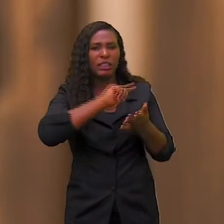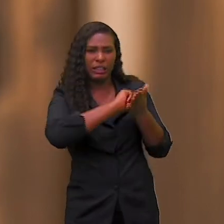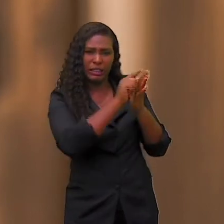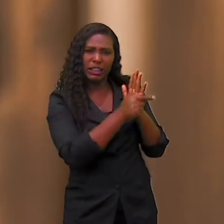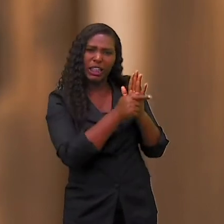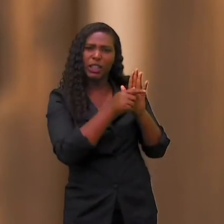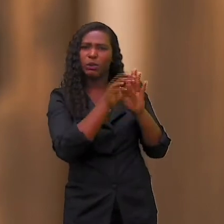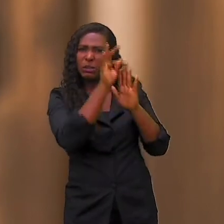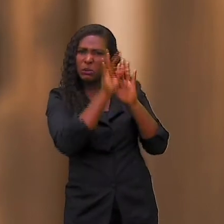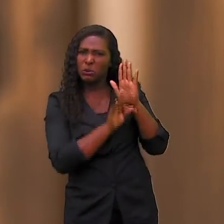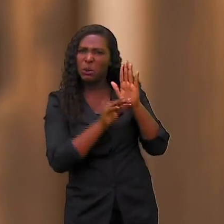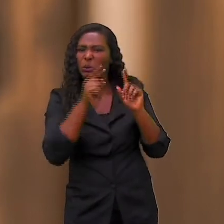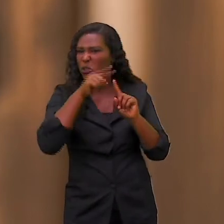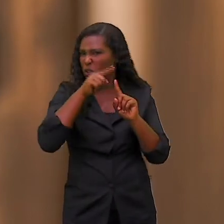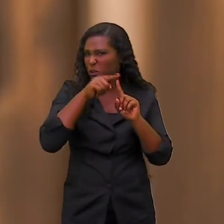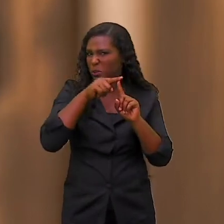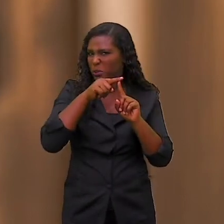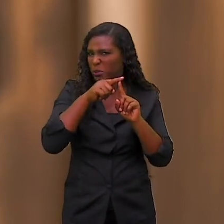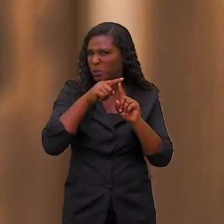texto descritivo?